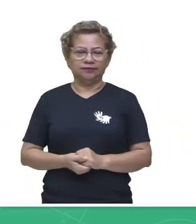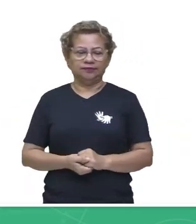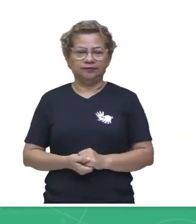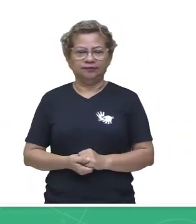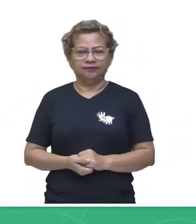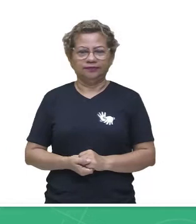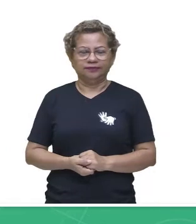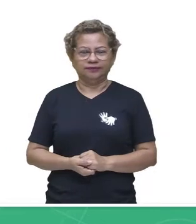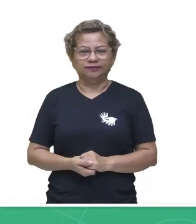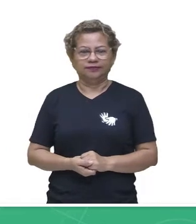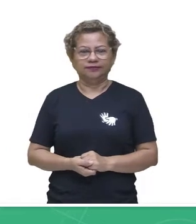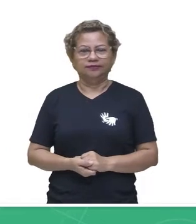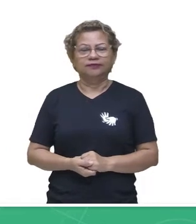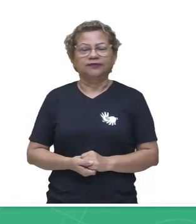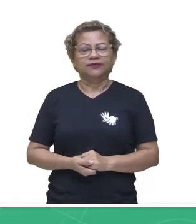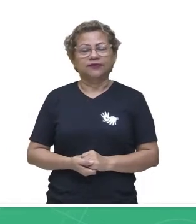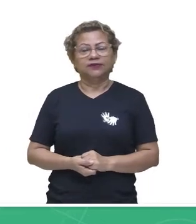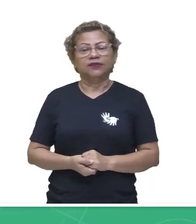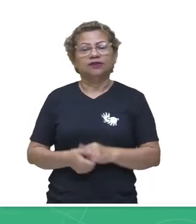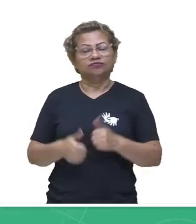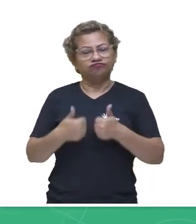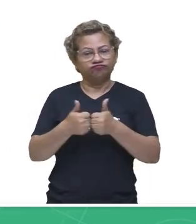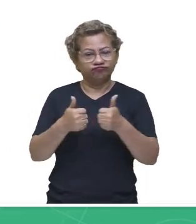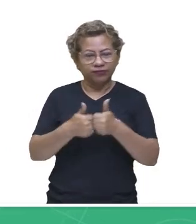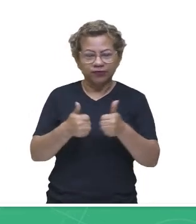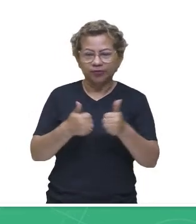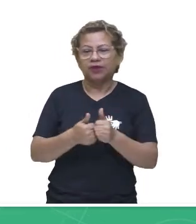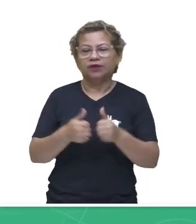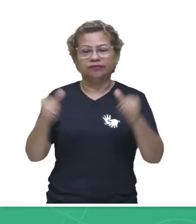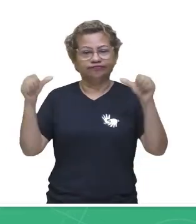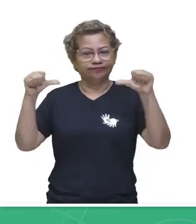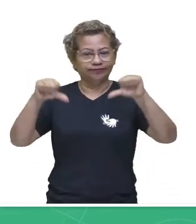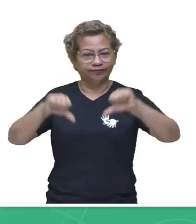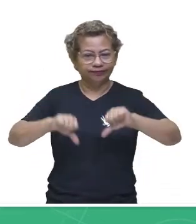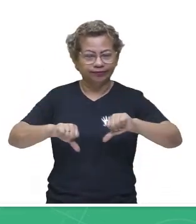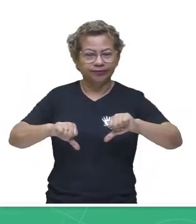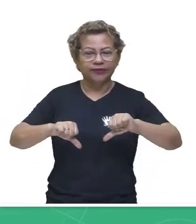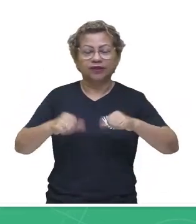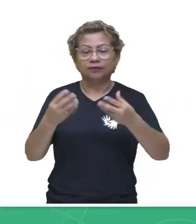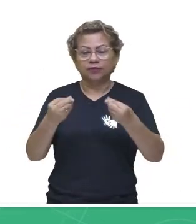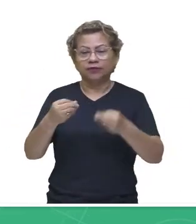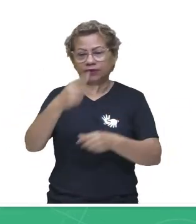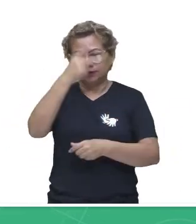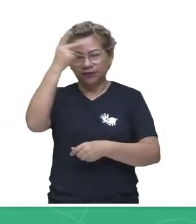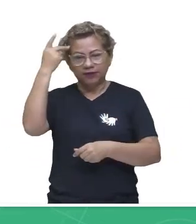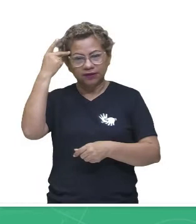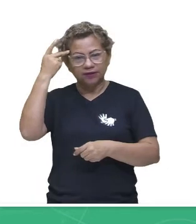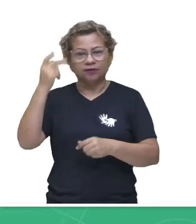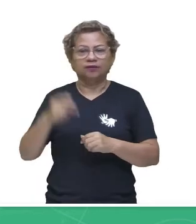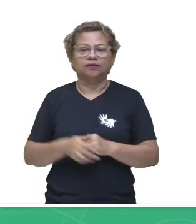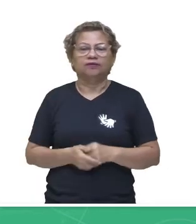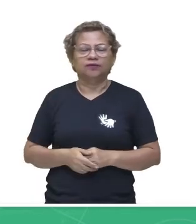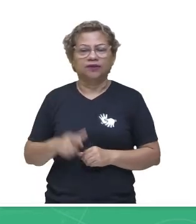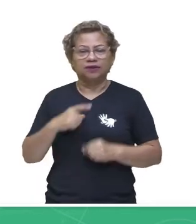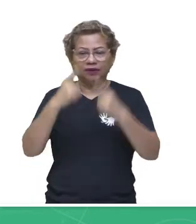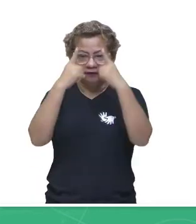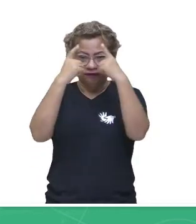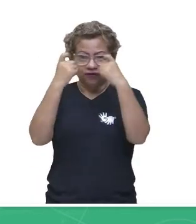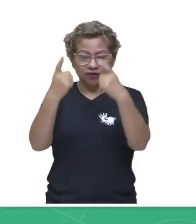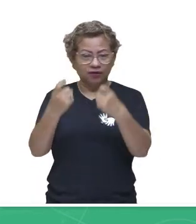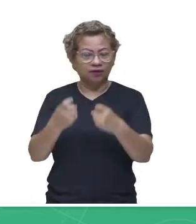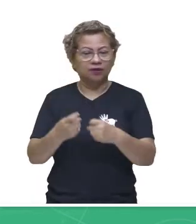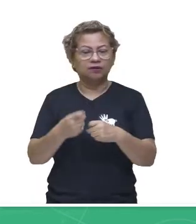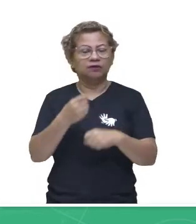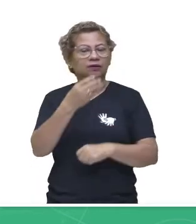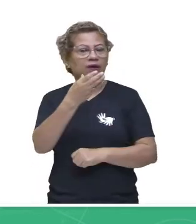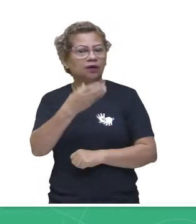O sistema de transporte ele vai ser precário porque não vai ter como atender essa população toda. E, é claro, a violência urbana. Esses,